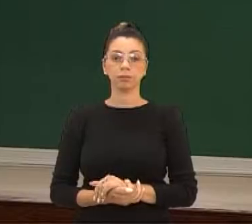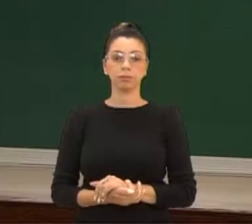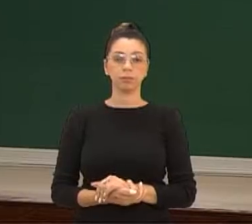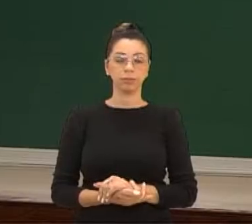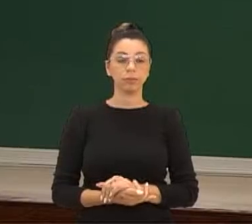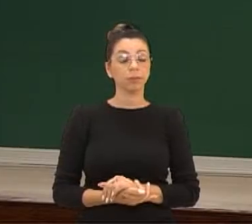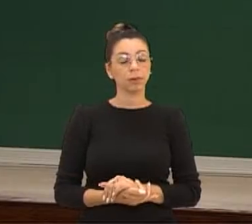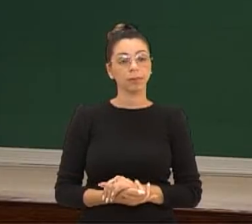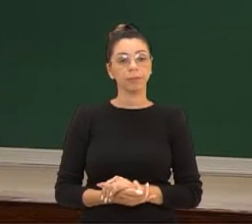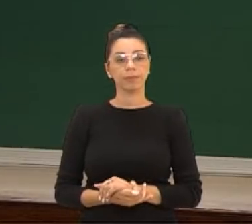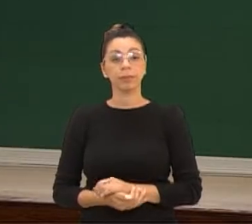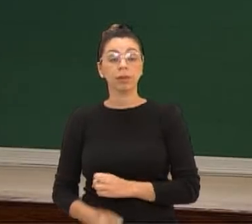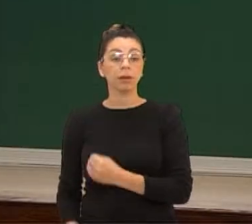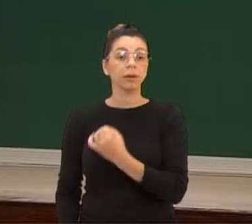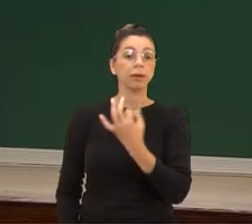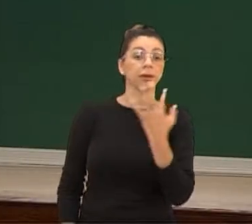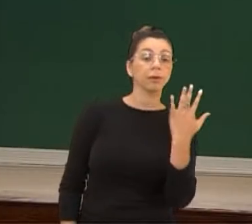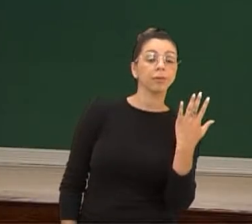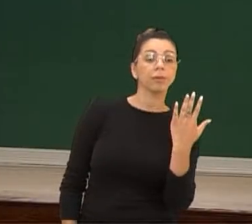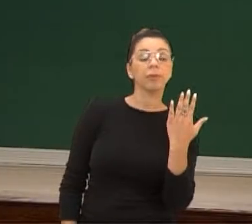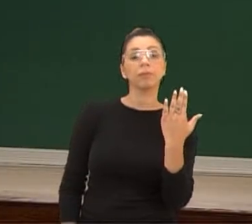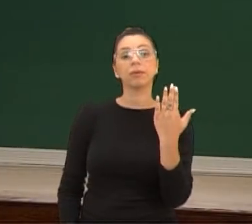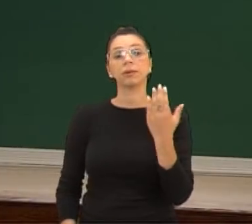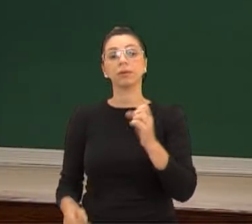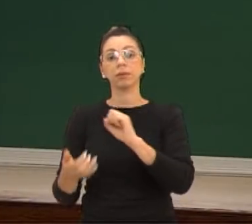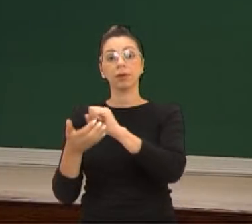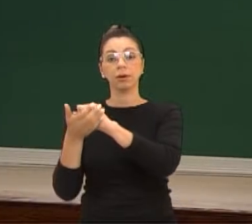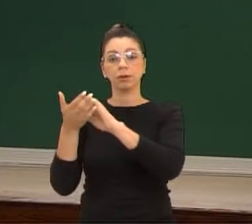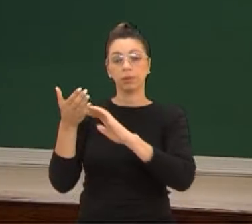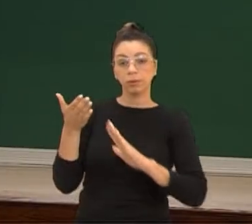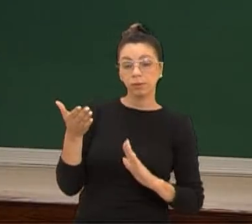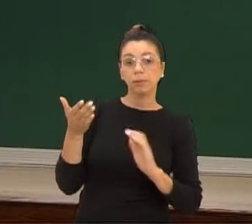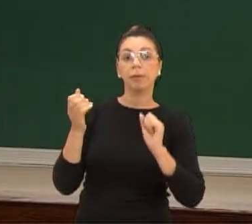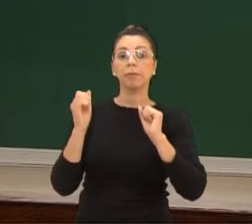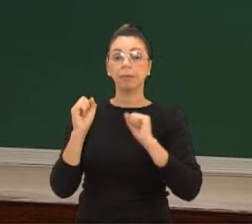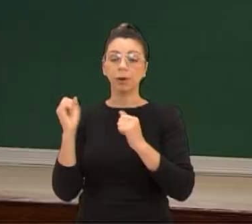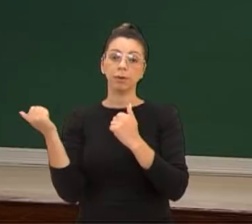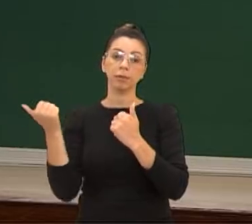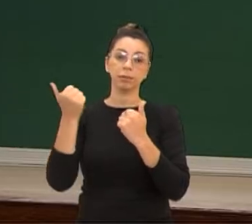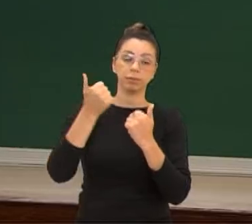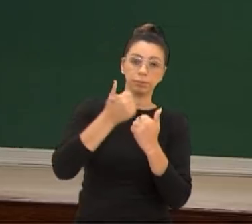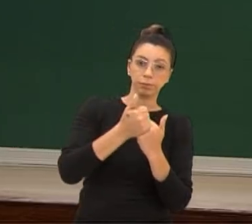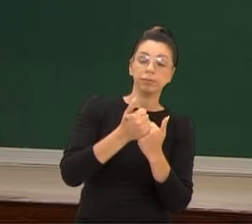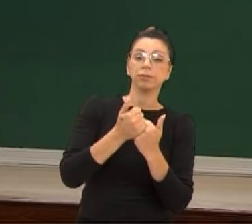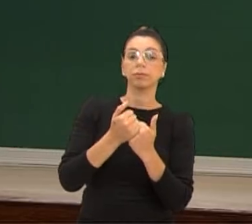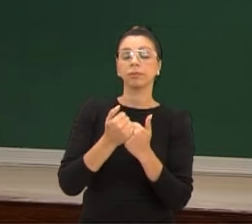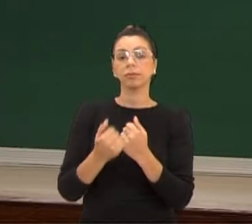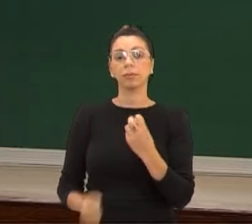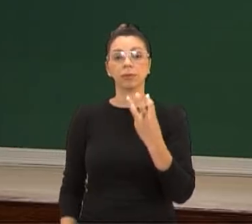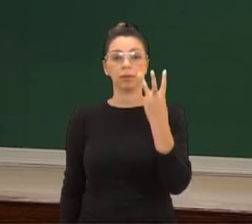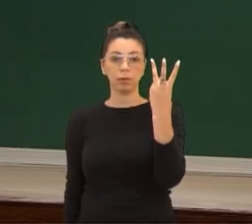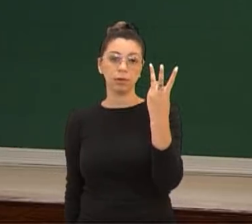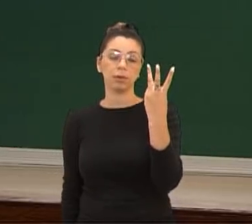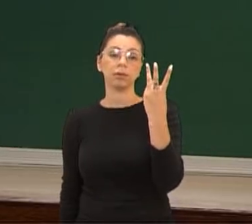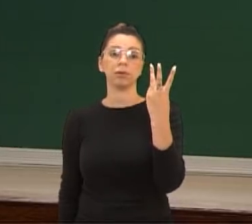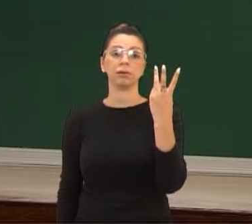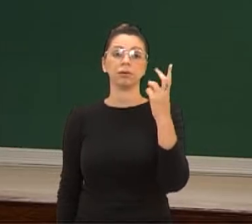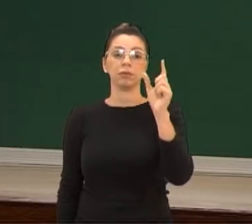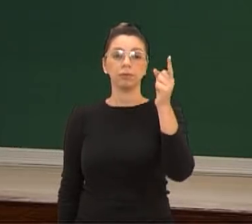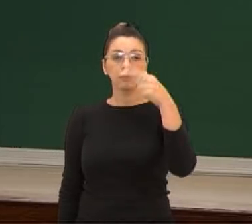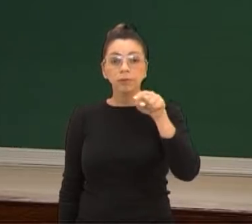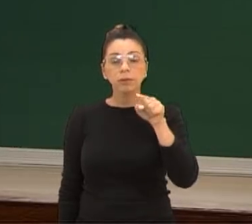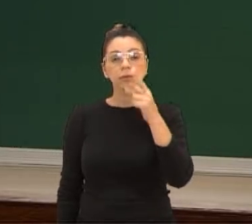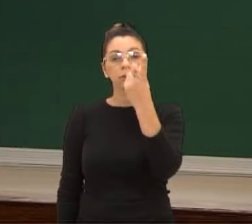alguns exercícios, o enunciado vai pedir para você substituir o π por 3,14, por 3,1